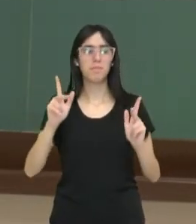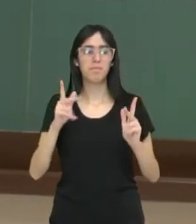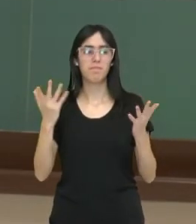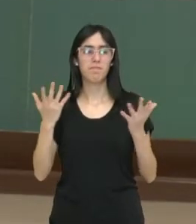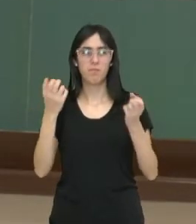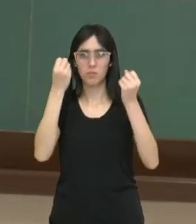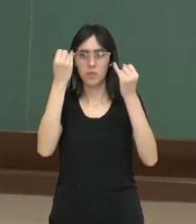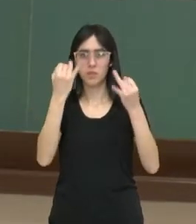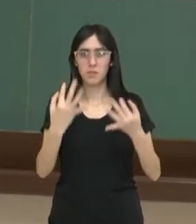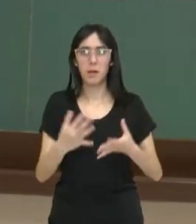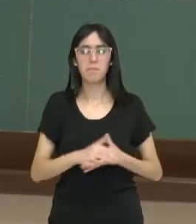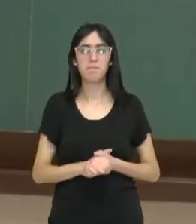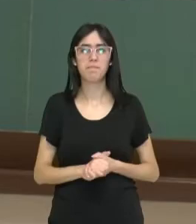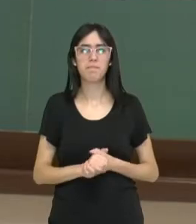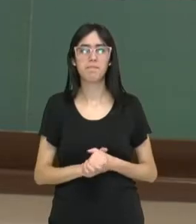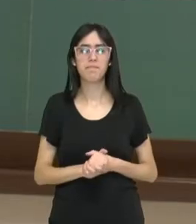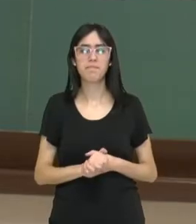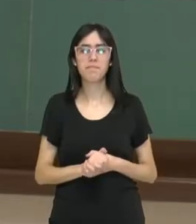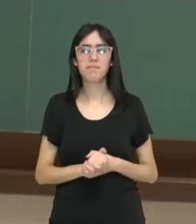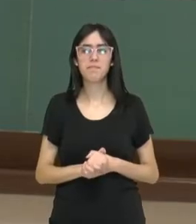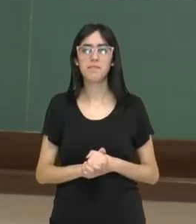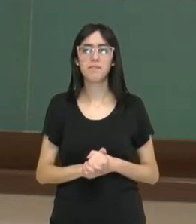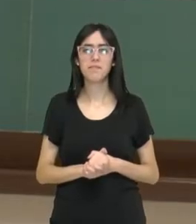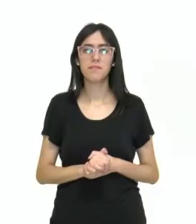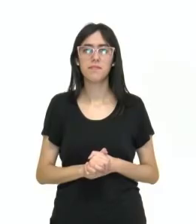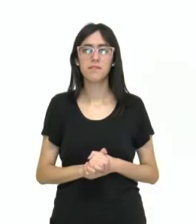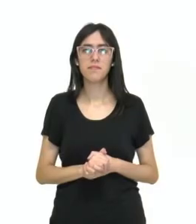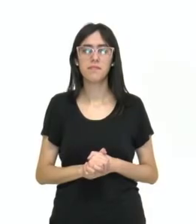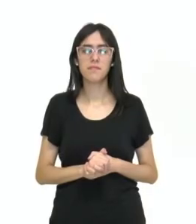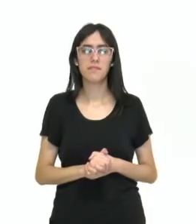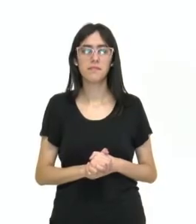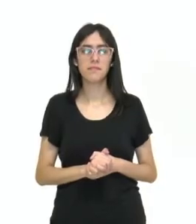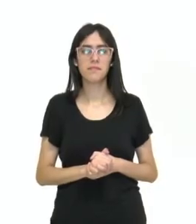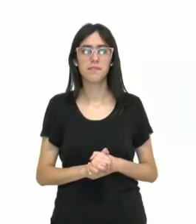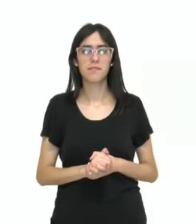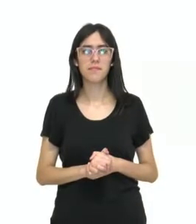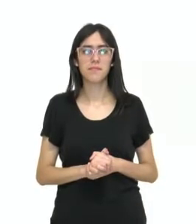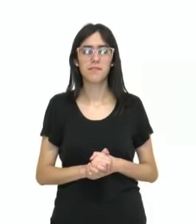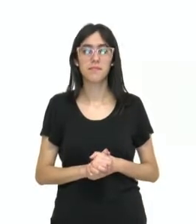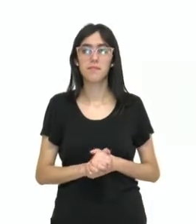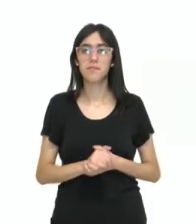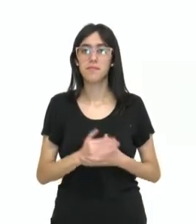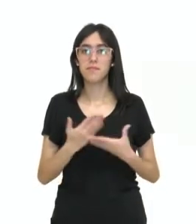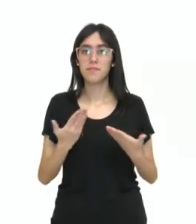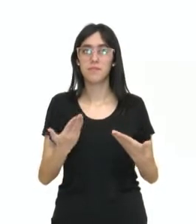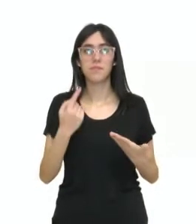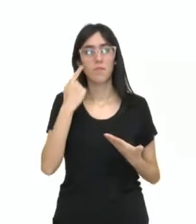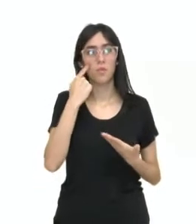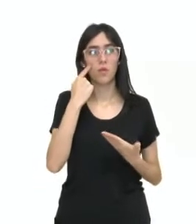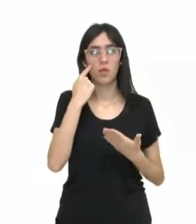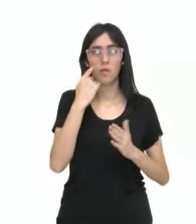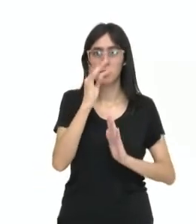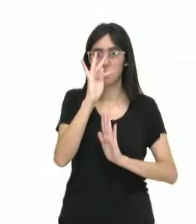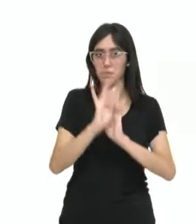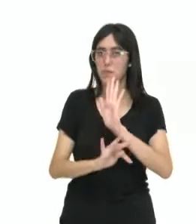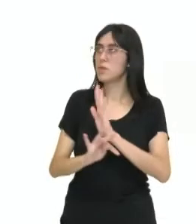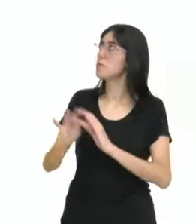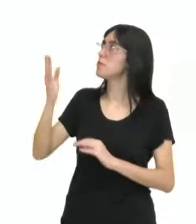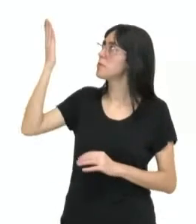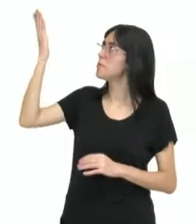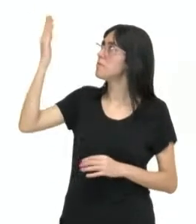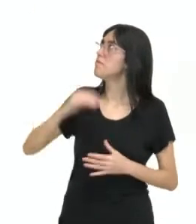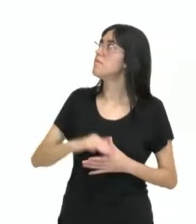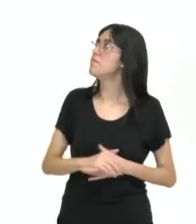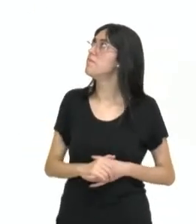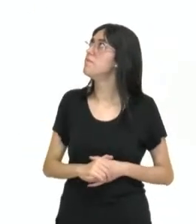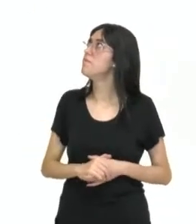sobre isso? Bom, no podemos olvidarnos de que la globalización posibilita